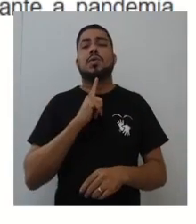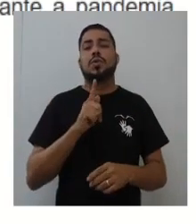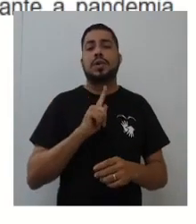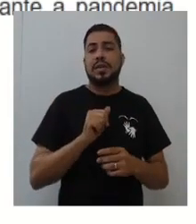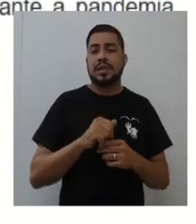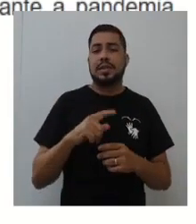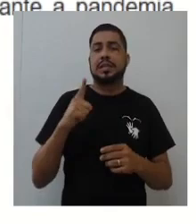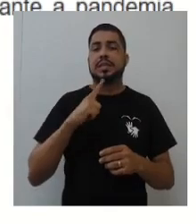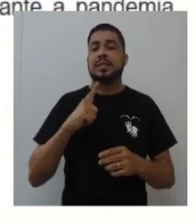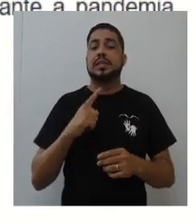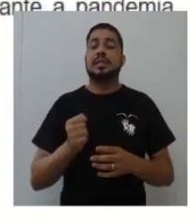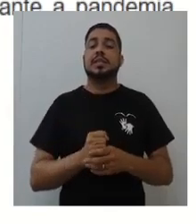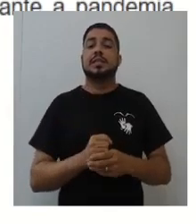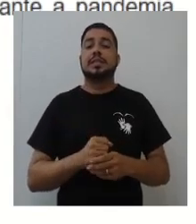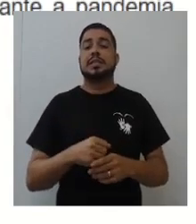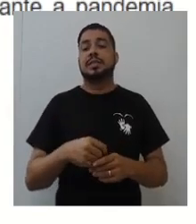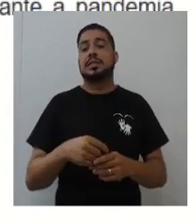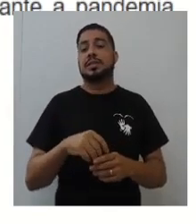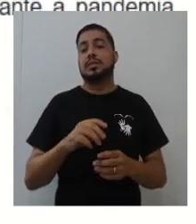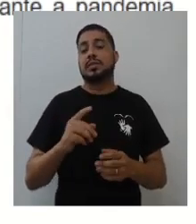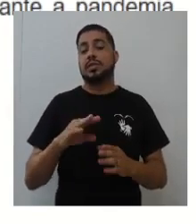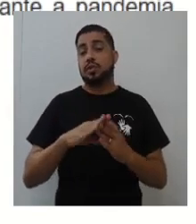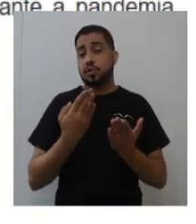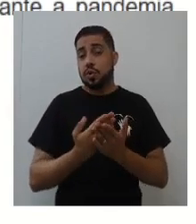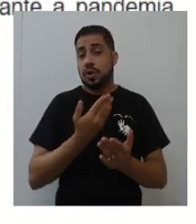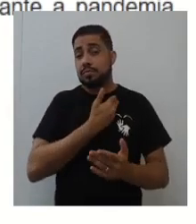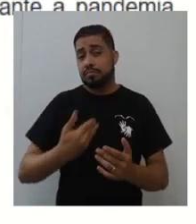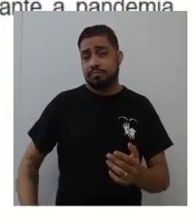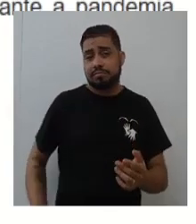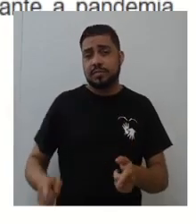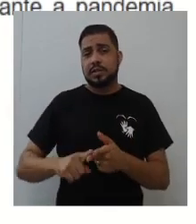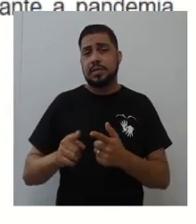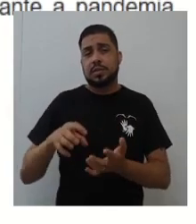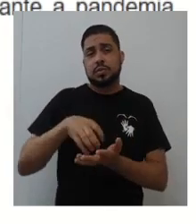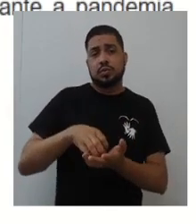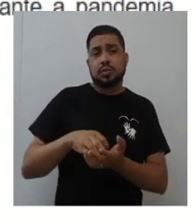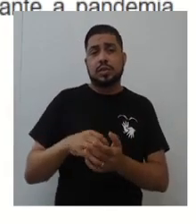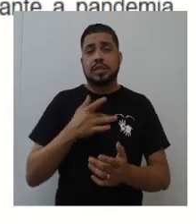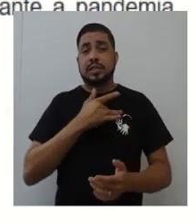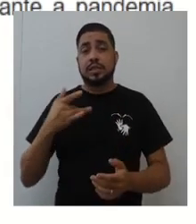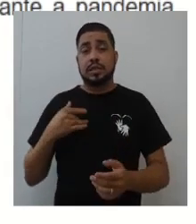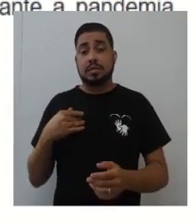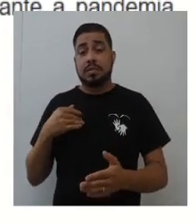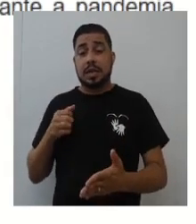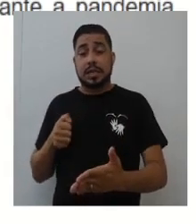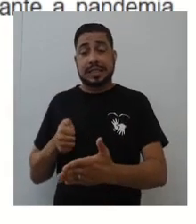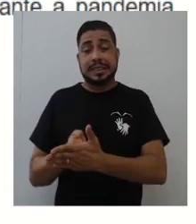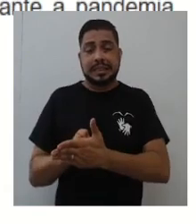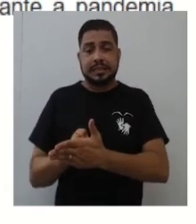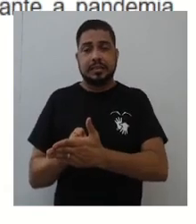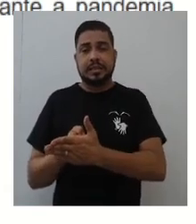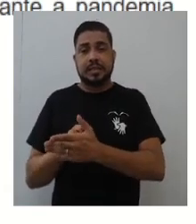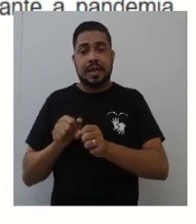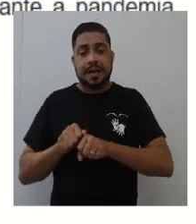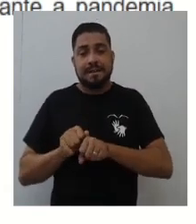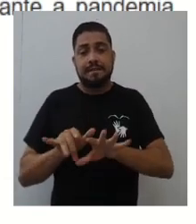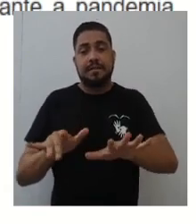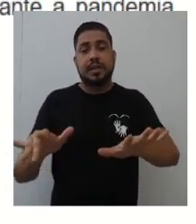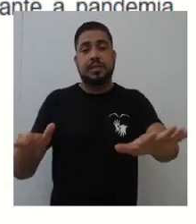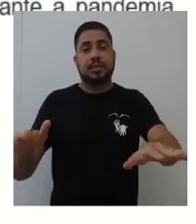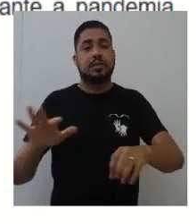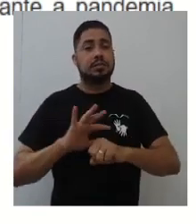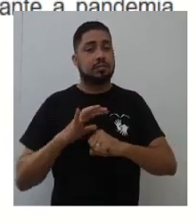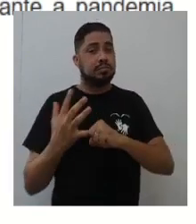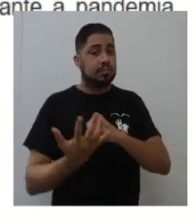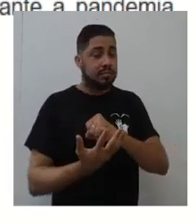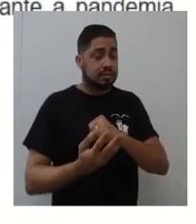escolas municipais e unidades de saúde para conter avanço do novo coronavírus. Olha aí, ó, notícia